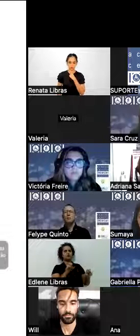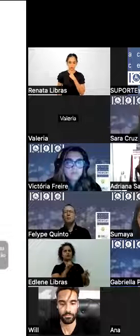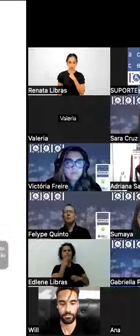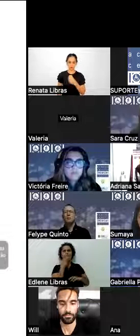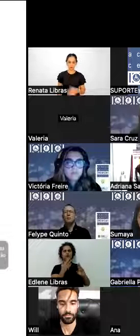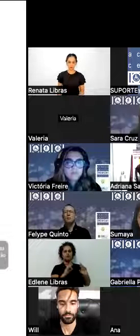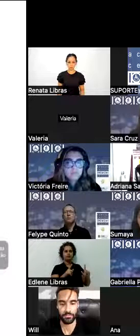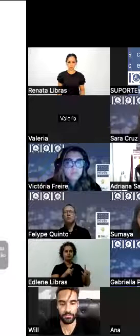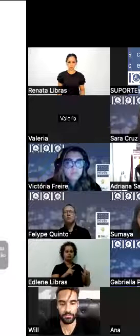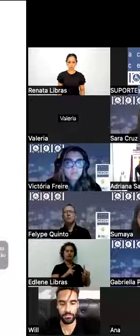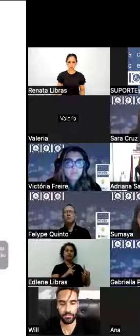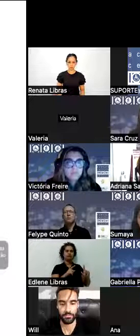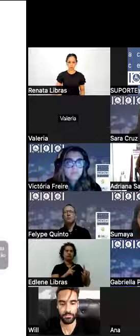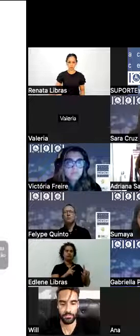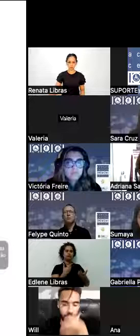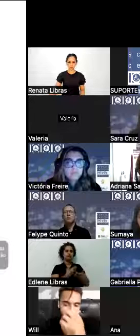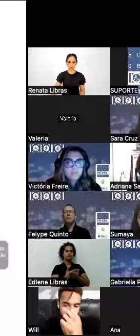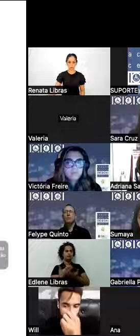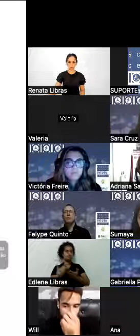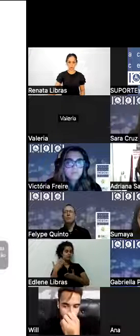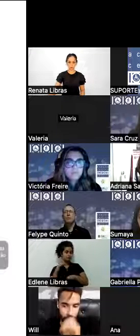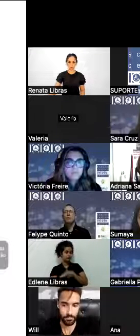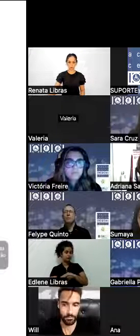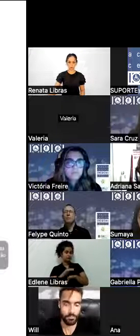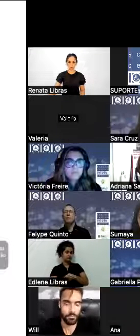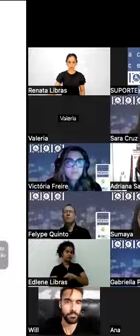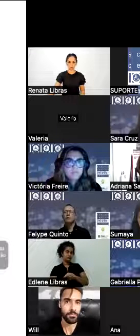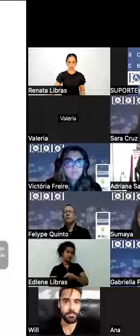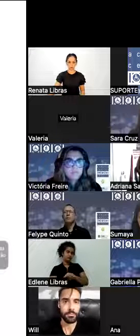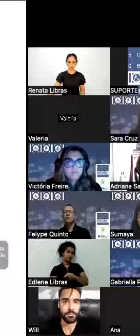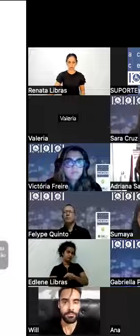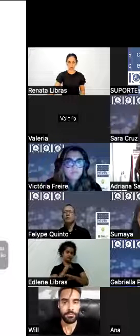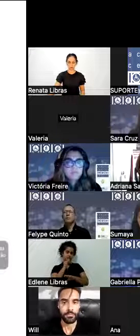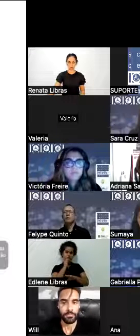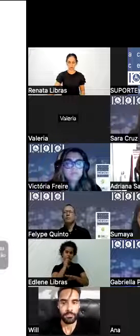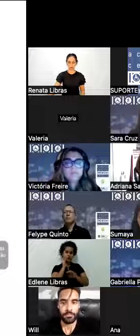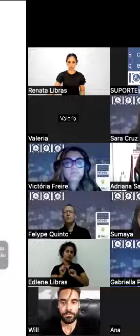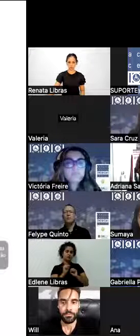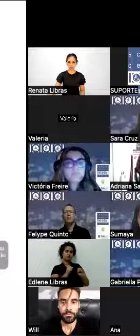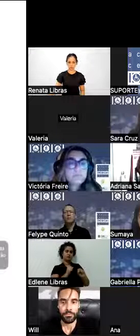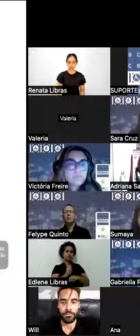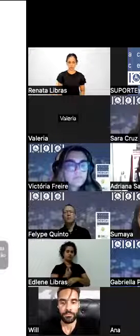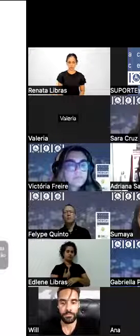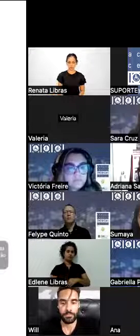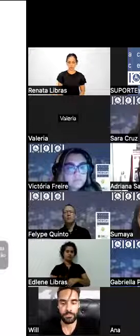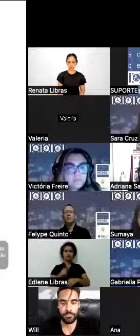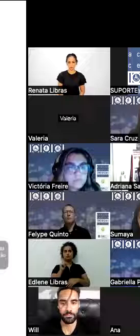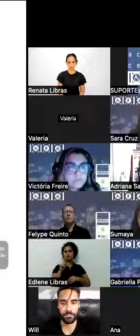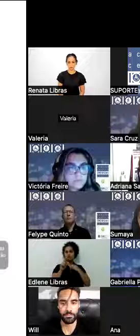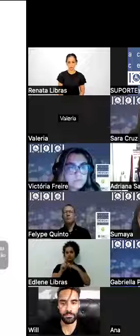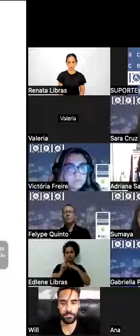o iniciador ele dá a cor do diagrama, ou seja, nesse caso desse exemplo, o poder público, que é a cor azul,